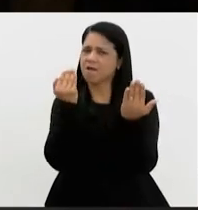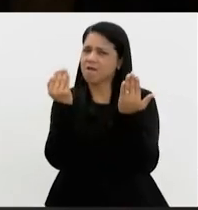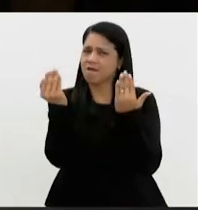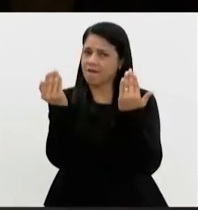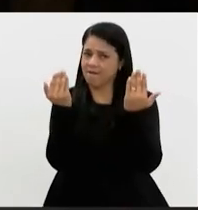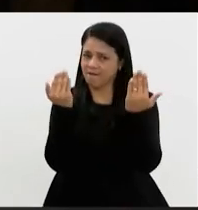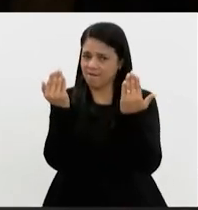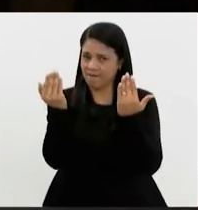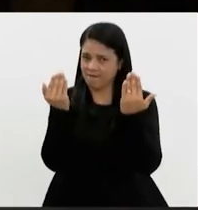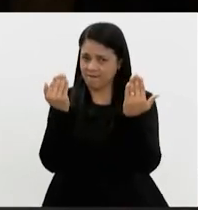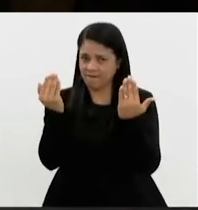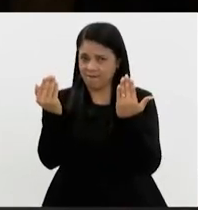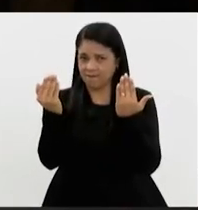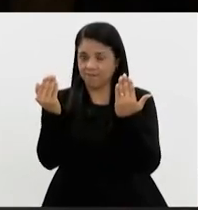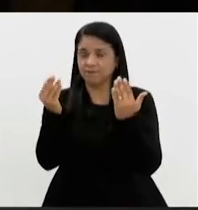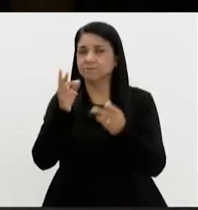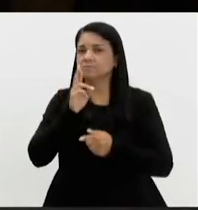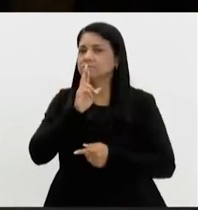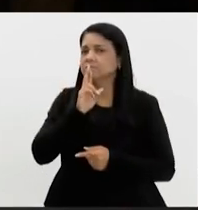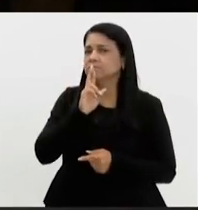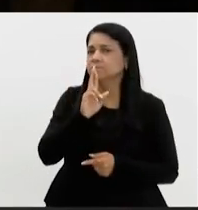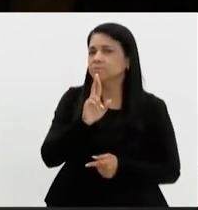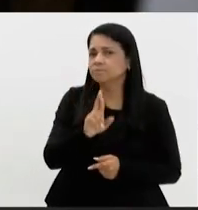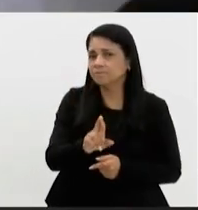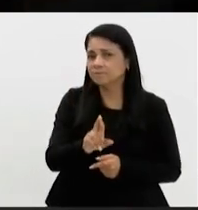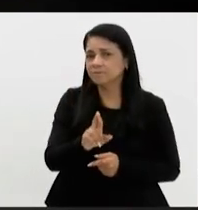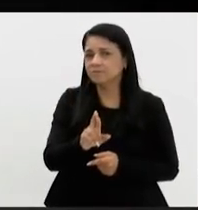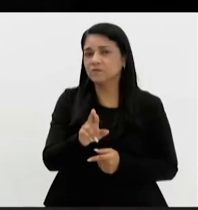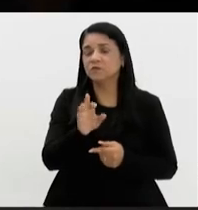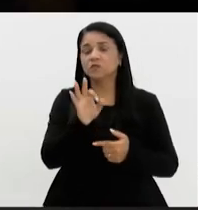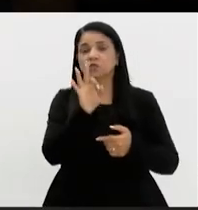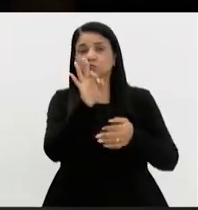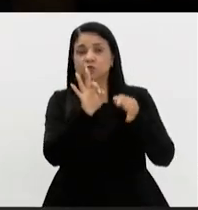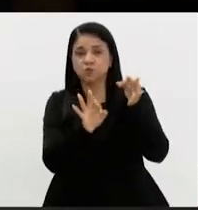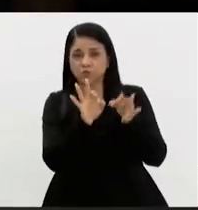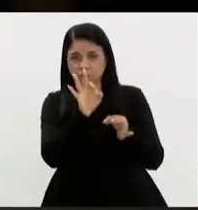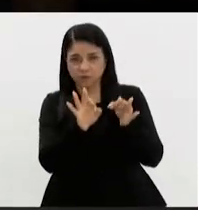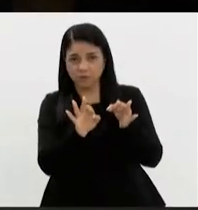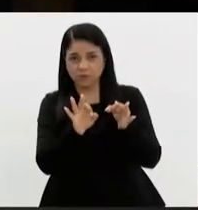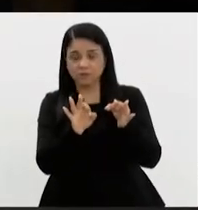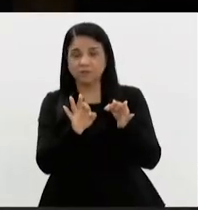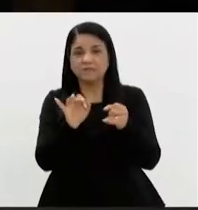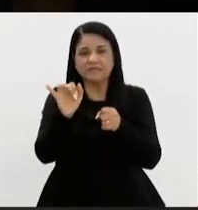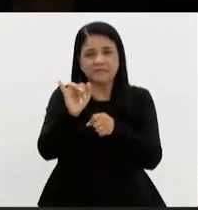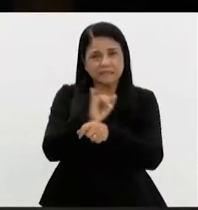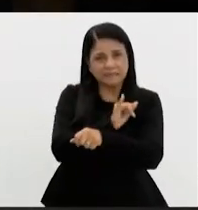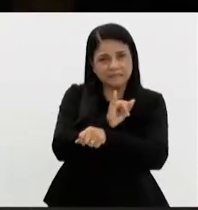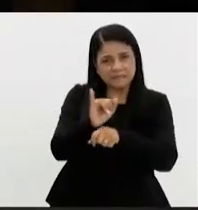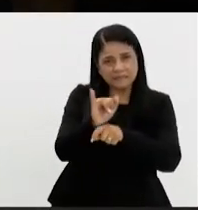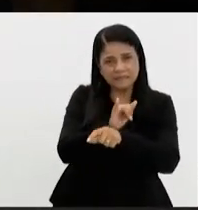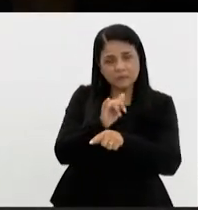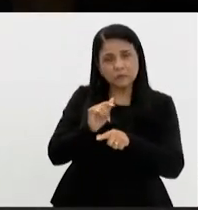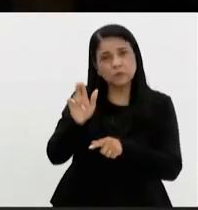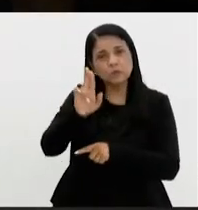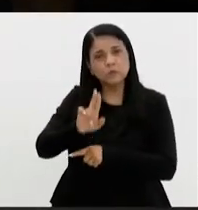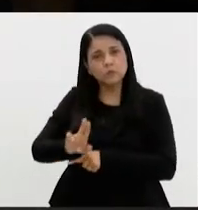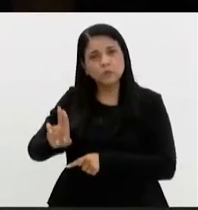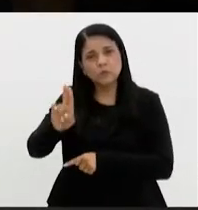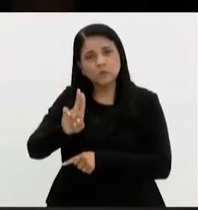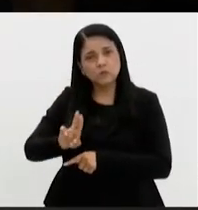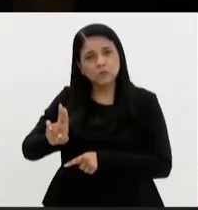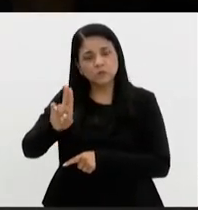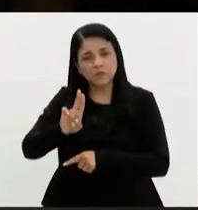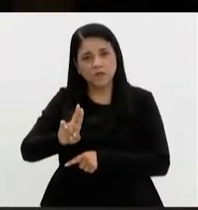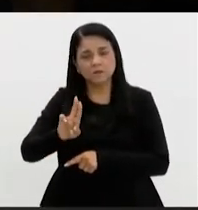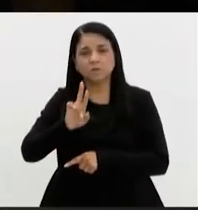entre a resposta eh judicial e os mecanismos utilizados na pela